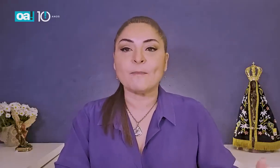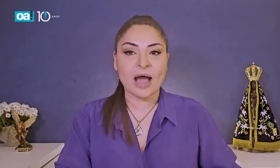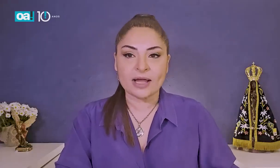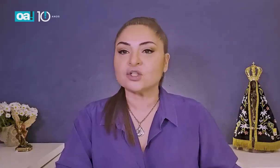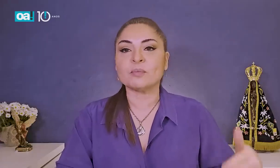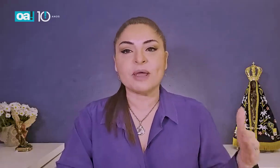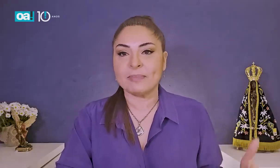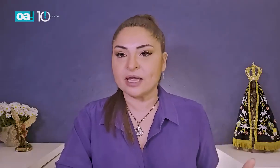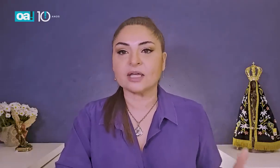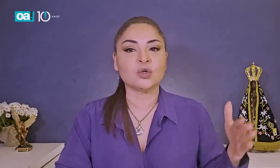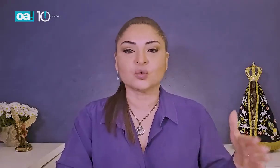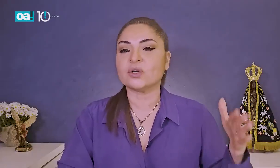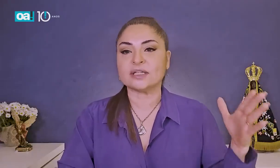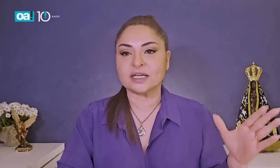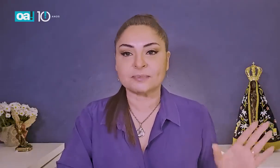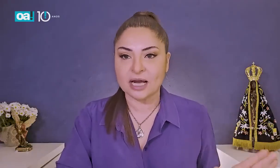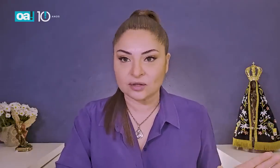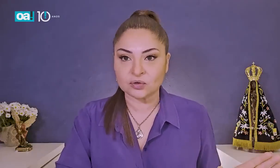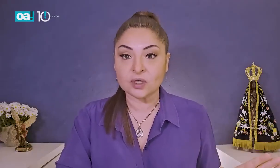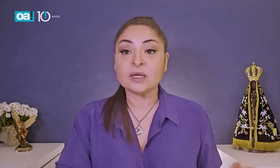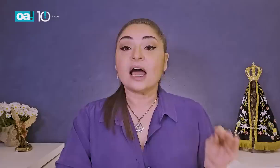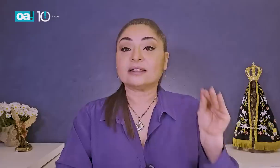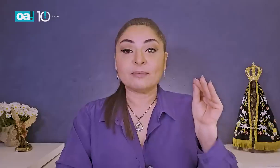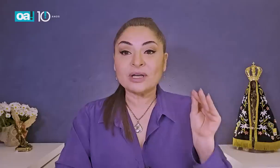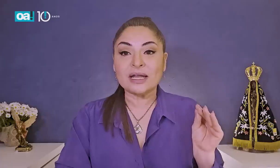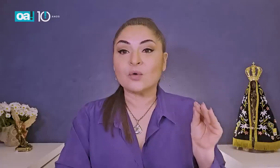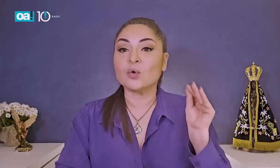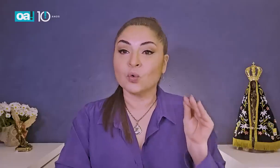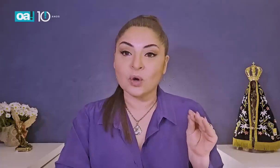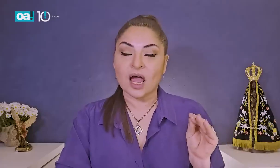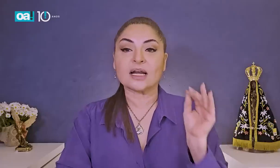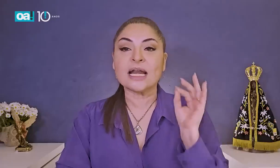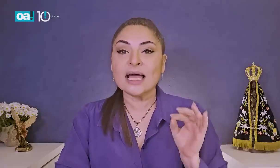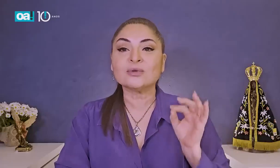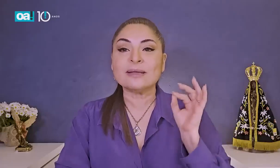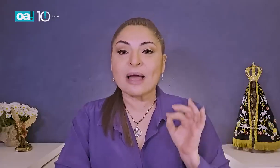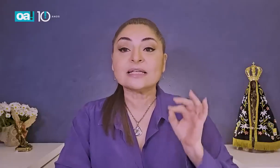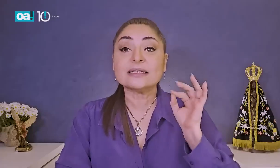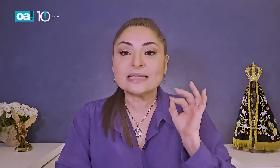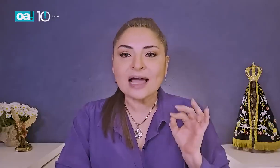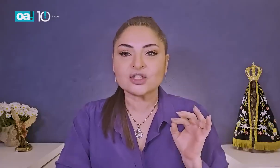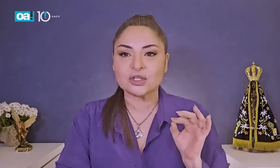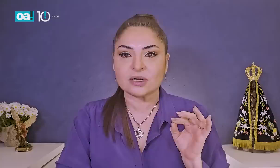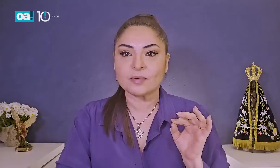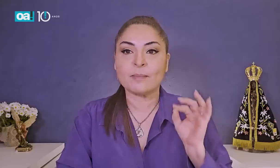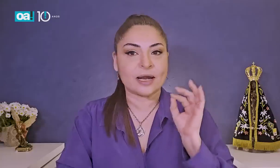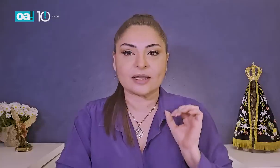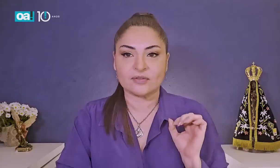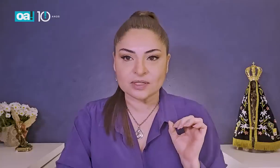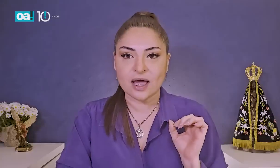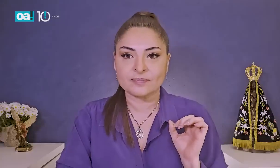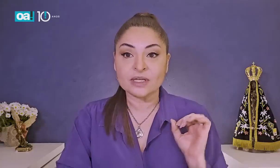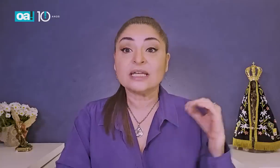é pai de um bebê que o Lula tem esperado. Até porque o Lula não tem mais idade